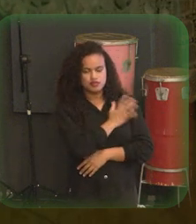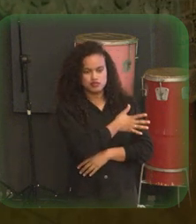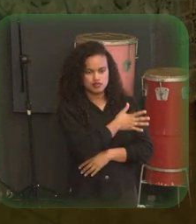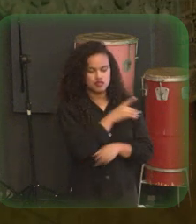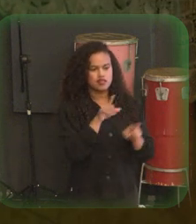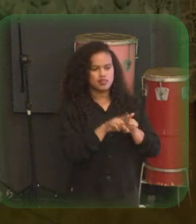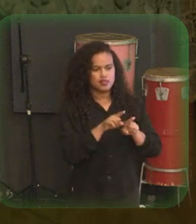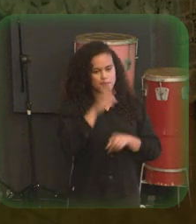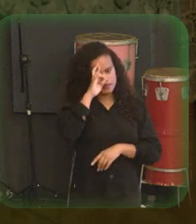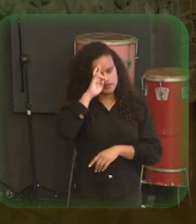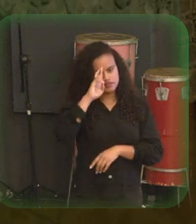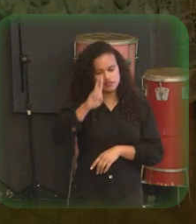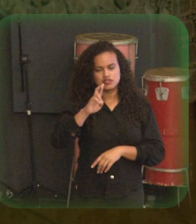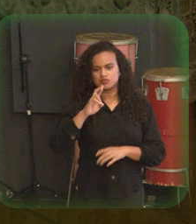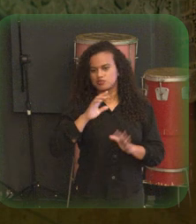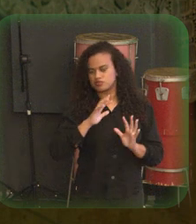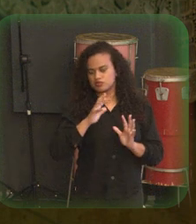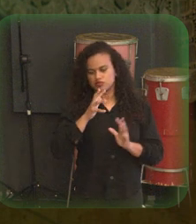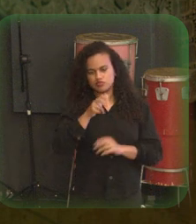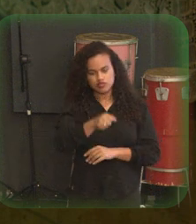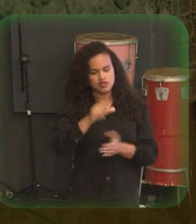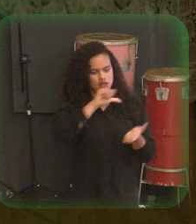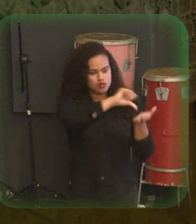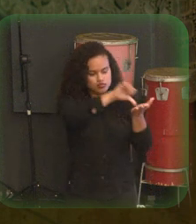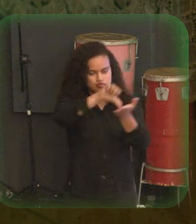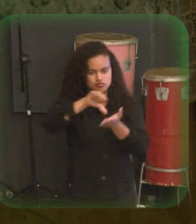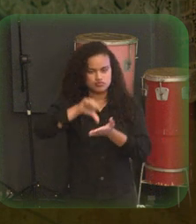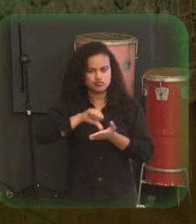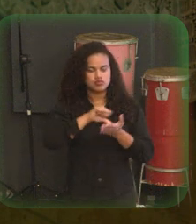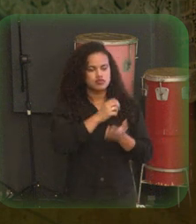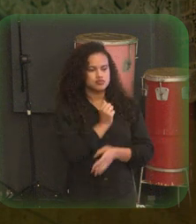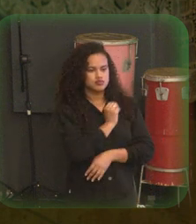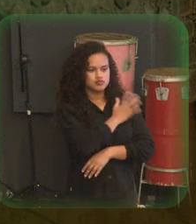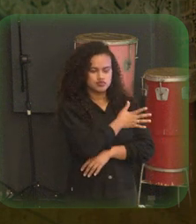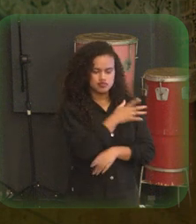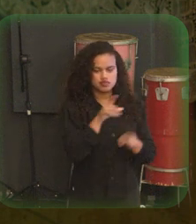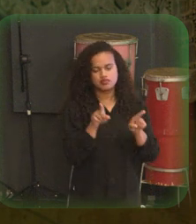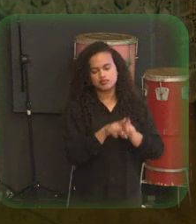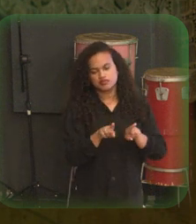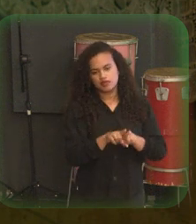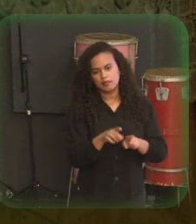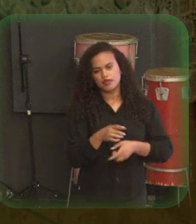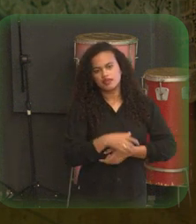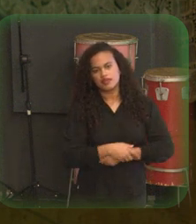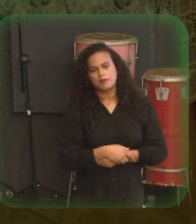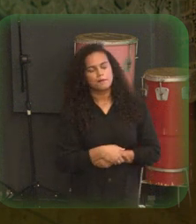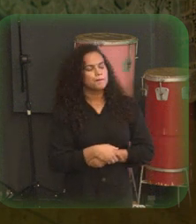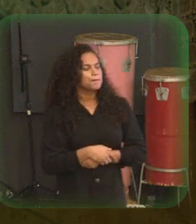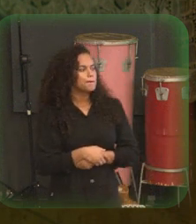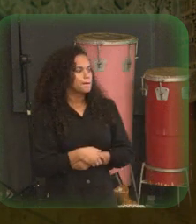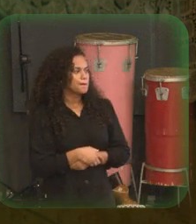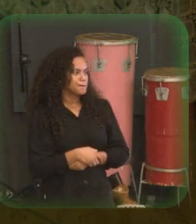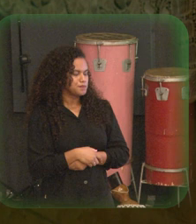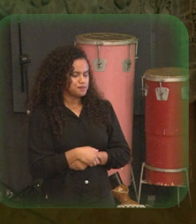as diretoras, diretores gerais do CAMP, do Instituto Federal de Pernambuco. E também